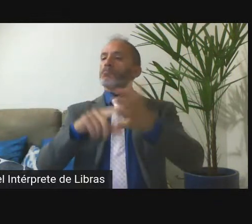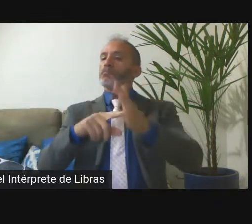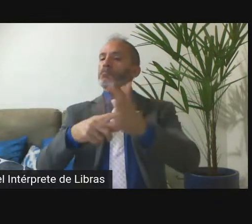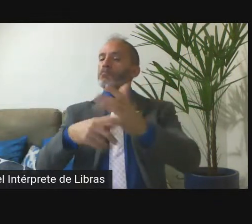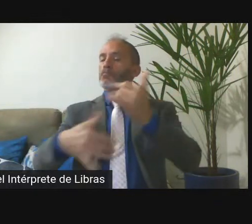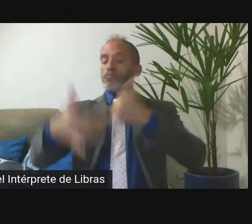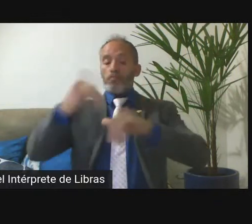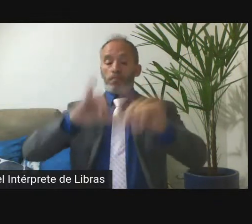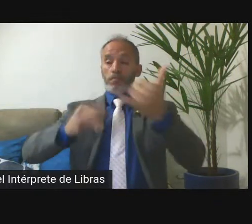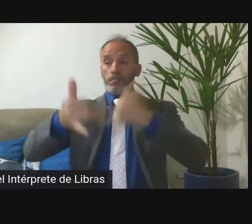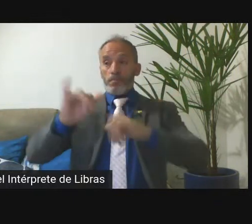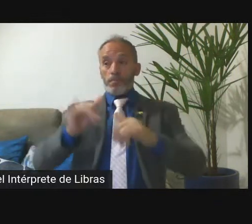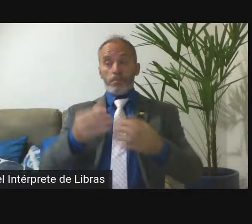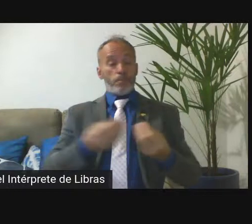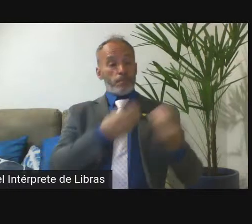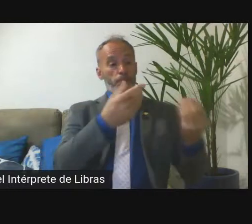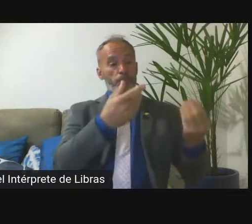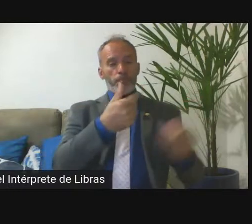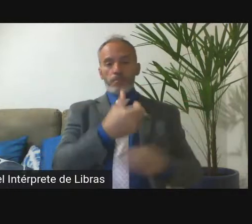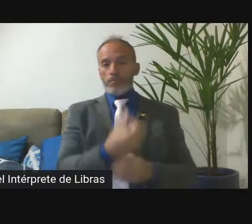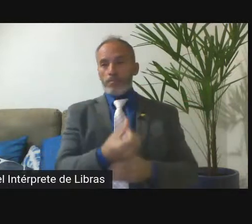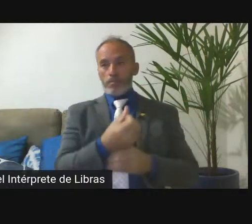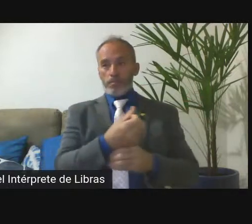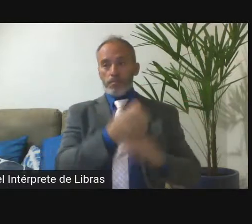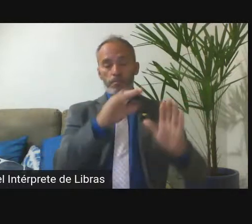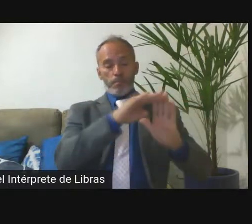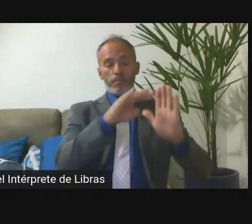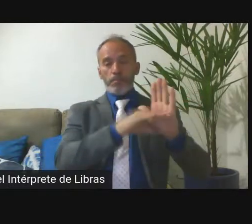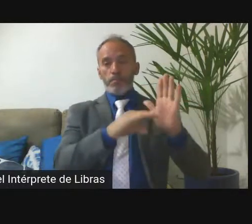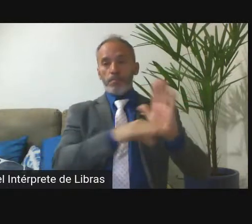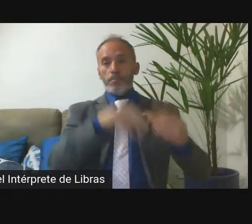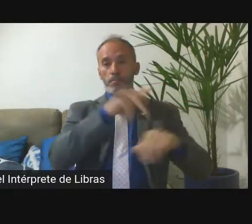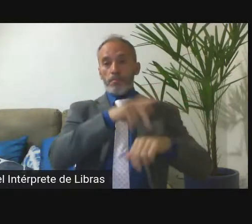Química, além da oferta de 6 programas de pós-graduação.